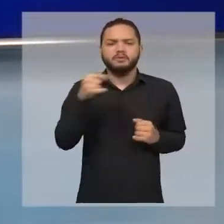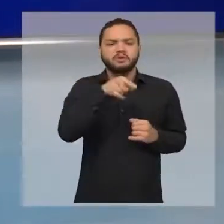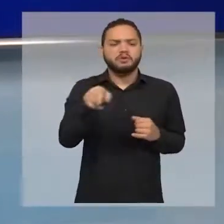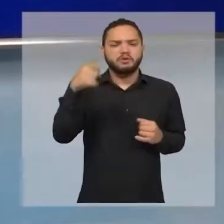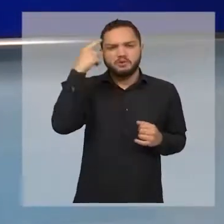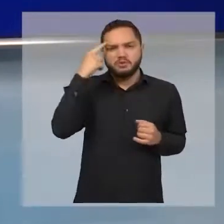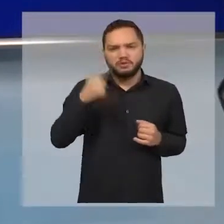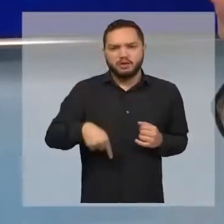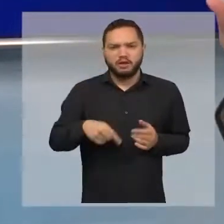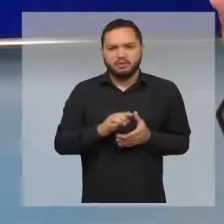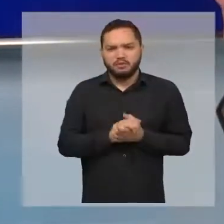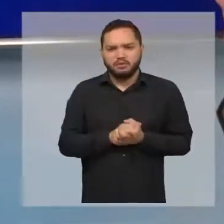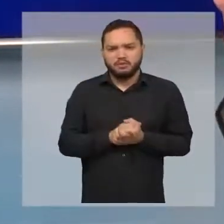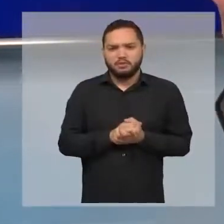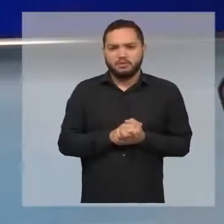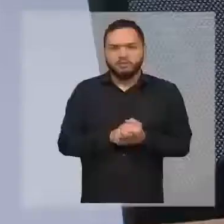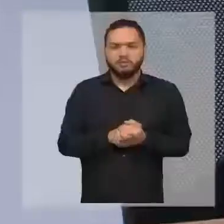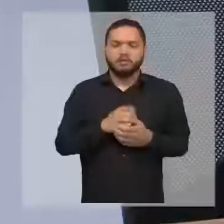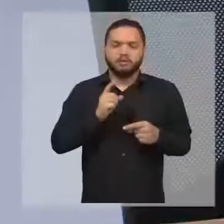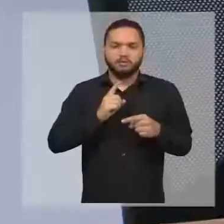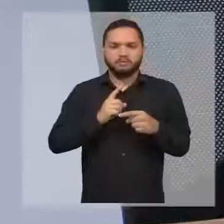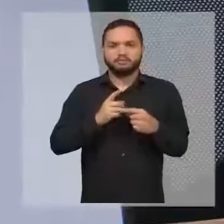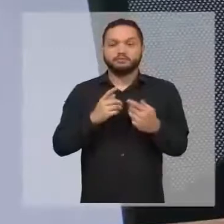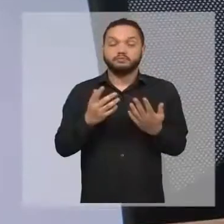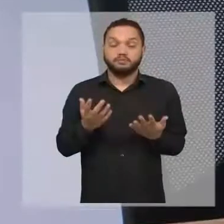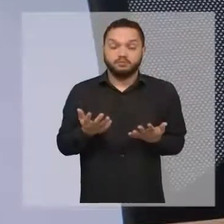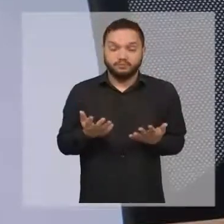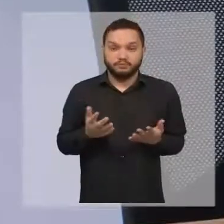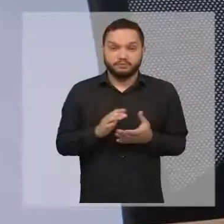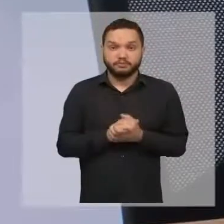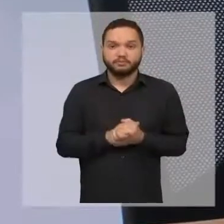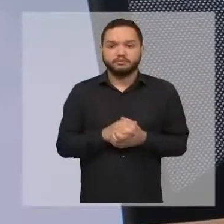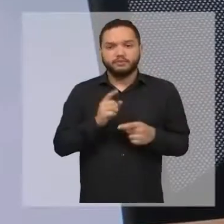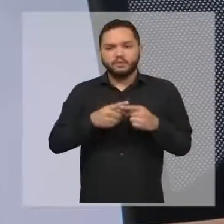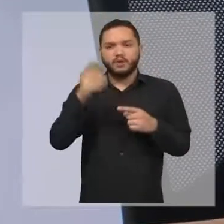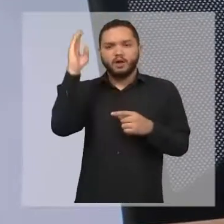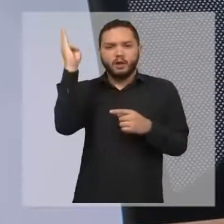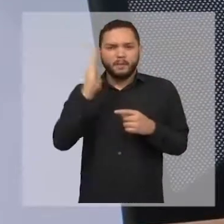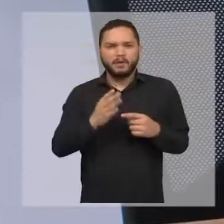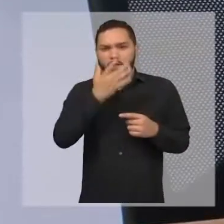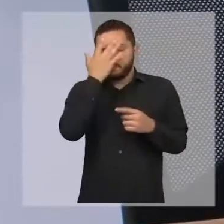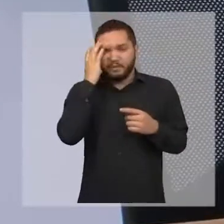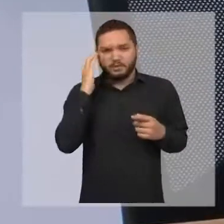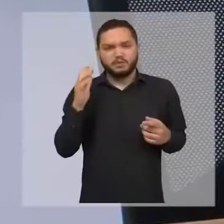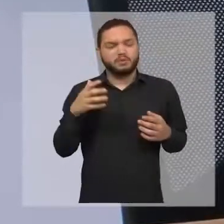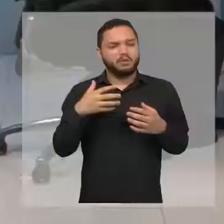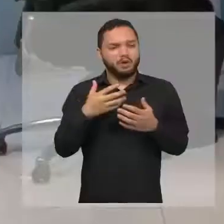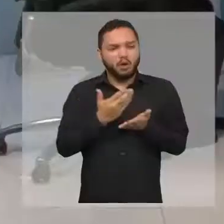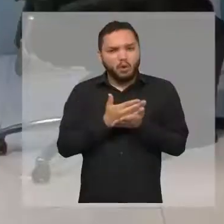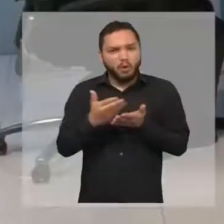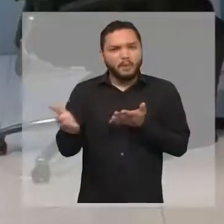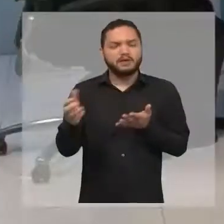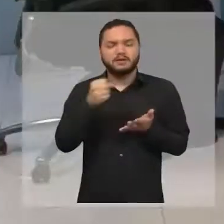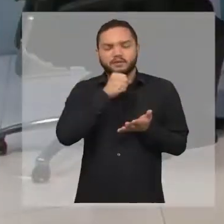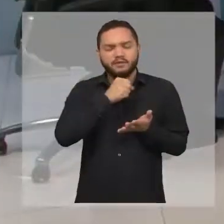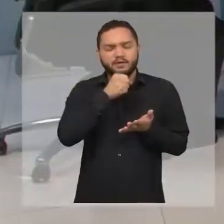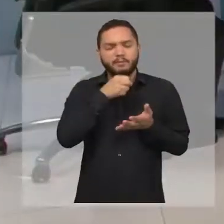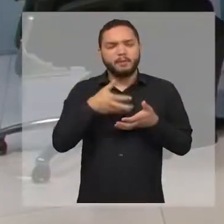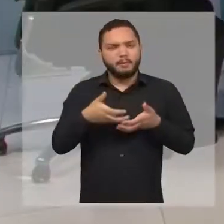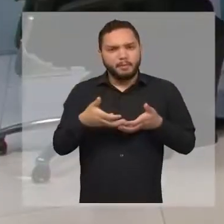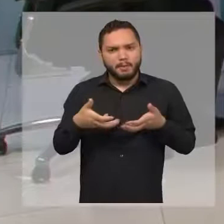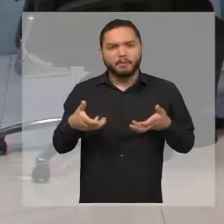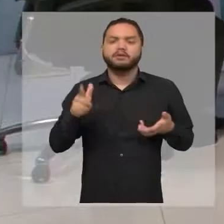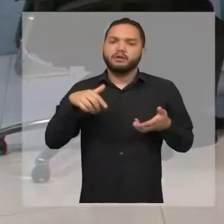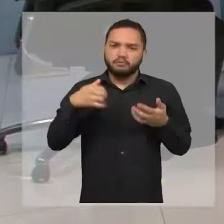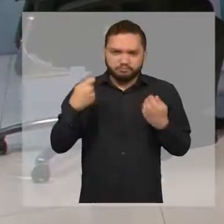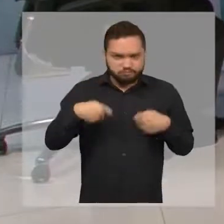Brasil? Porque nós estamos envelhecendo, o Brasil está envelhecendo, e ao envelhecer, tanto mais será necessário a